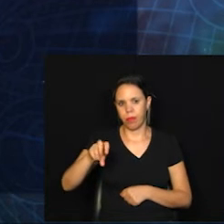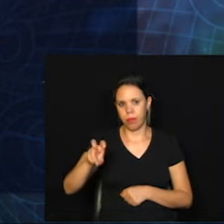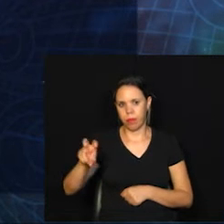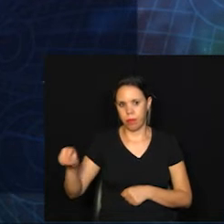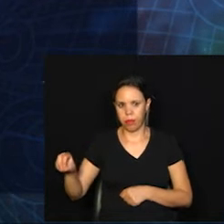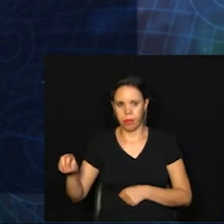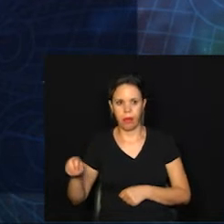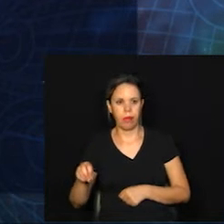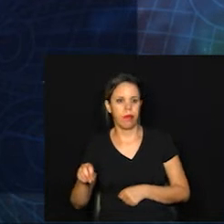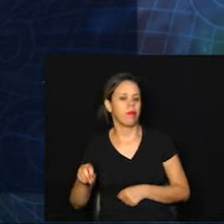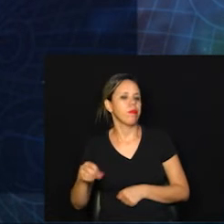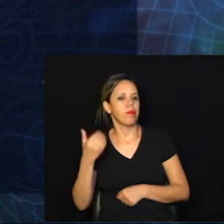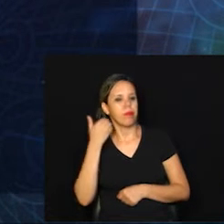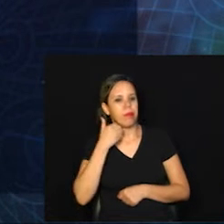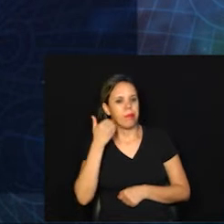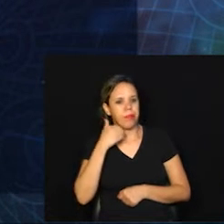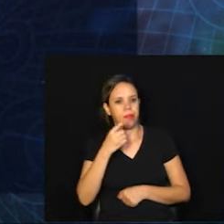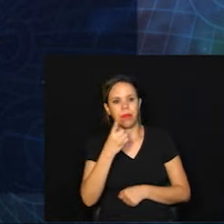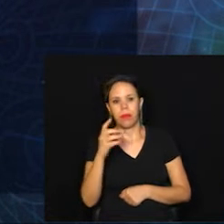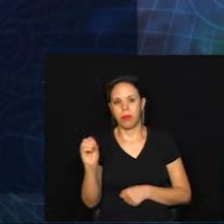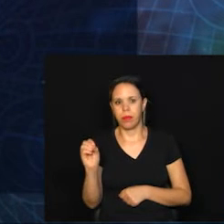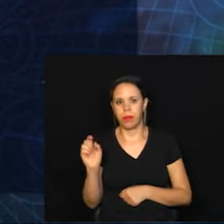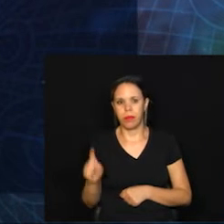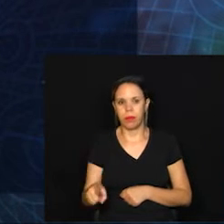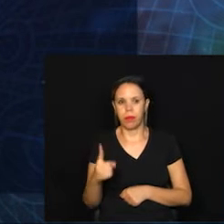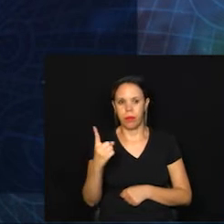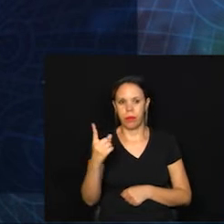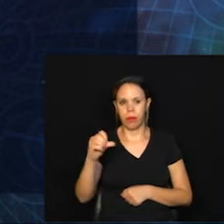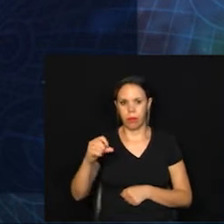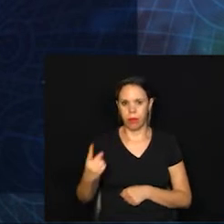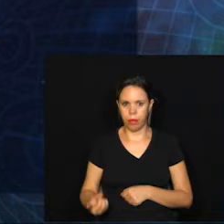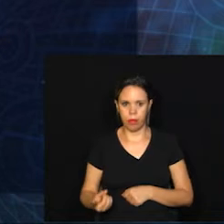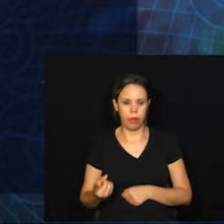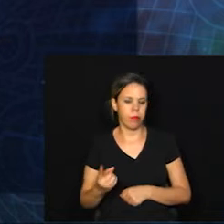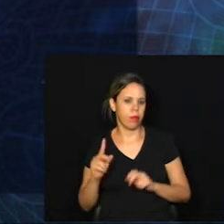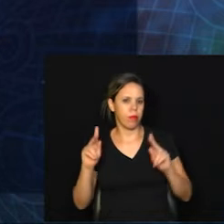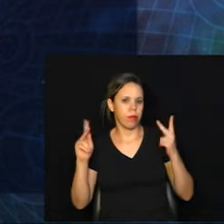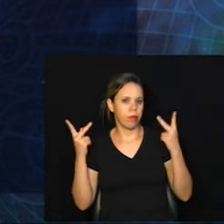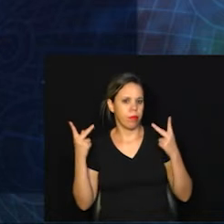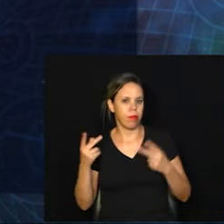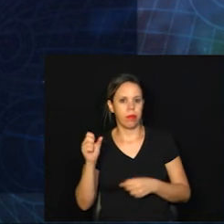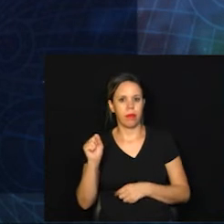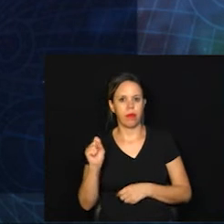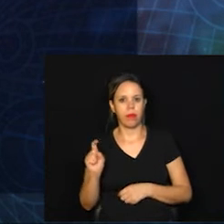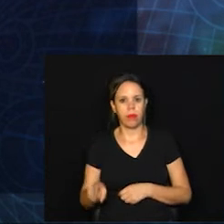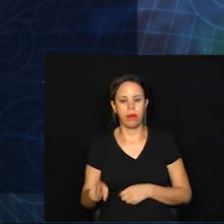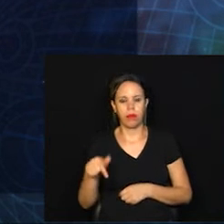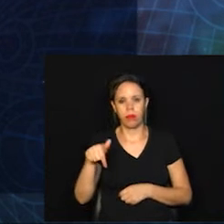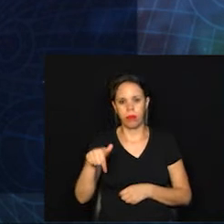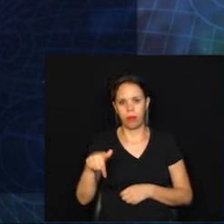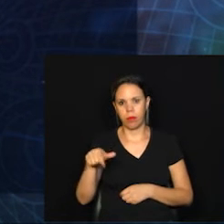10.950, Santa Bárbara do Oeste 10.191, Hortolândia,